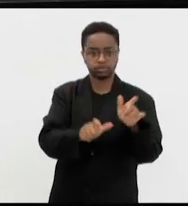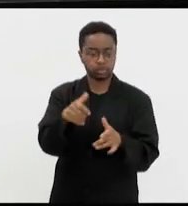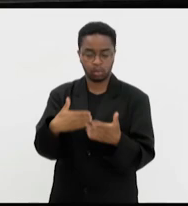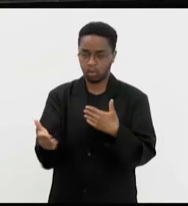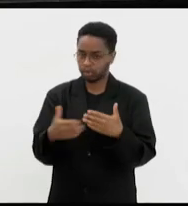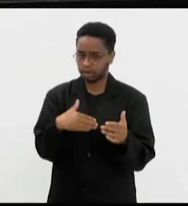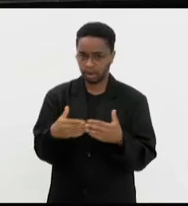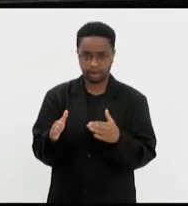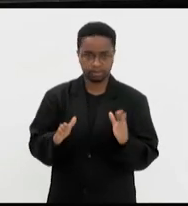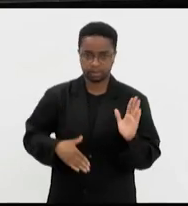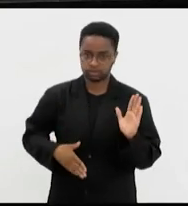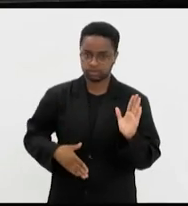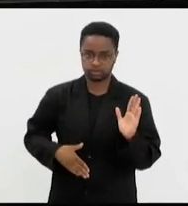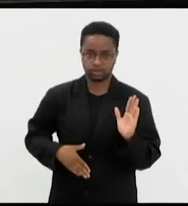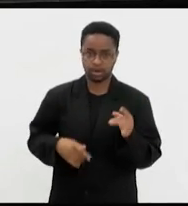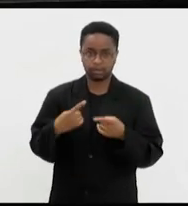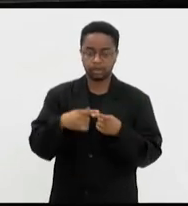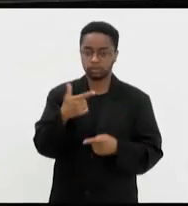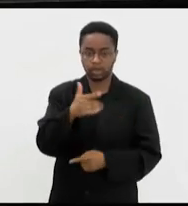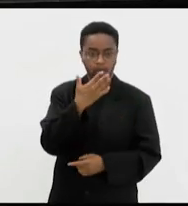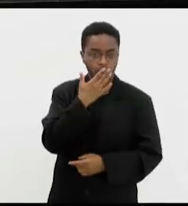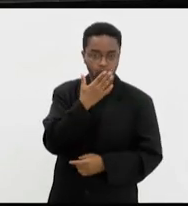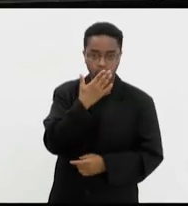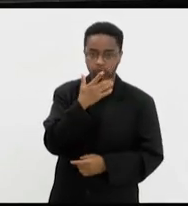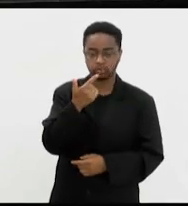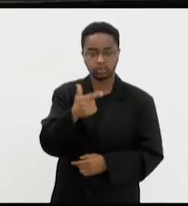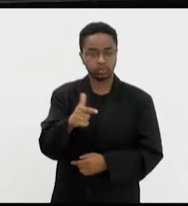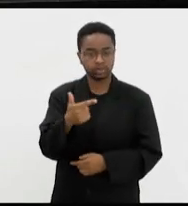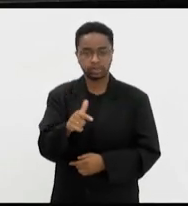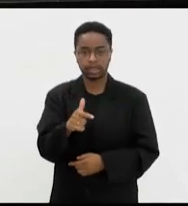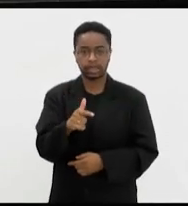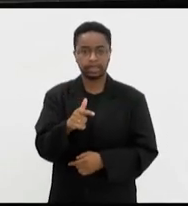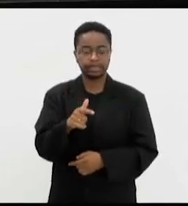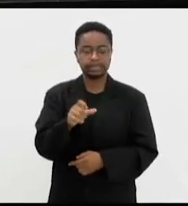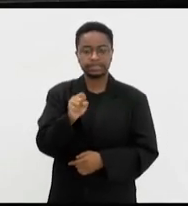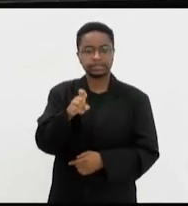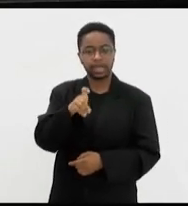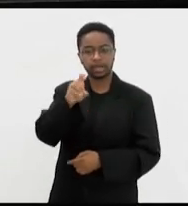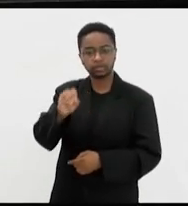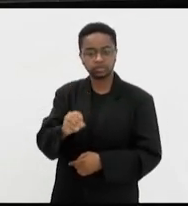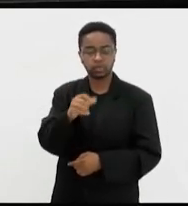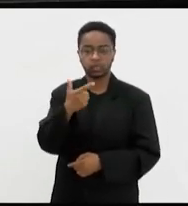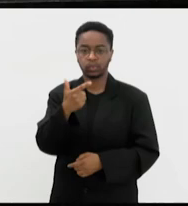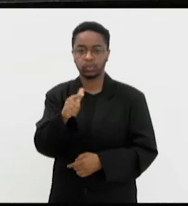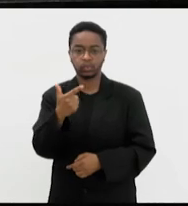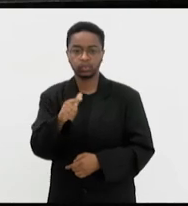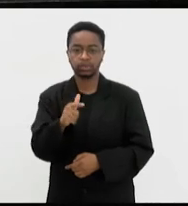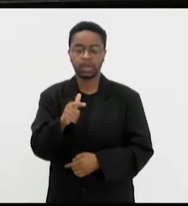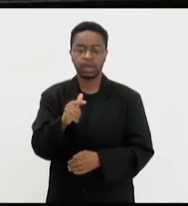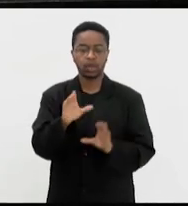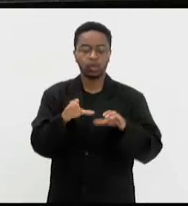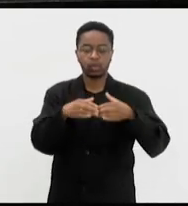enfim bandido não tem cor bandido não tem sexo bandido não tem